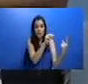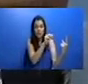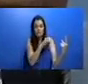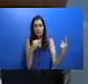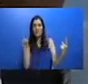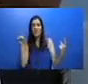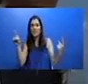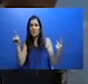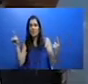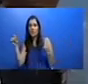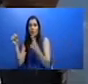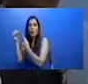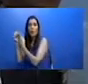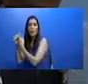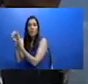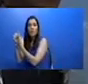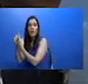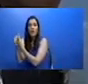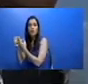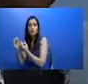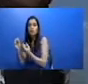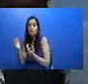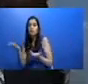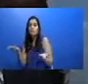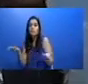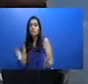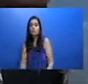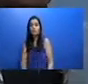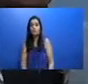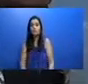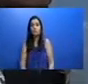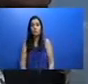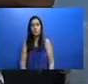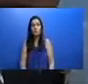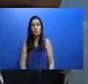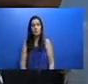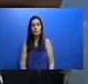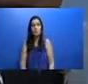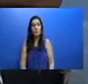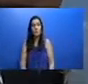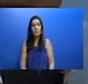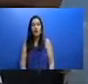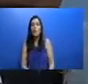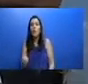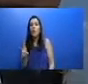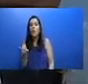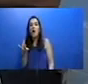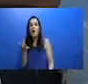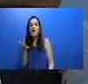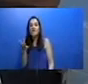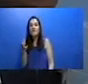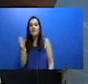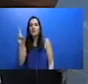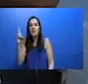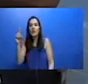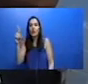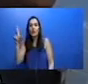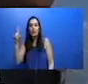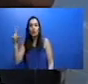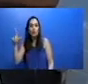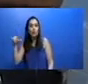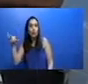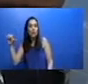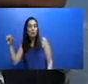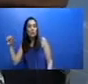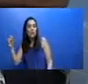24... Nós contamos agora há pouco, né? Quantas dúzias tem no 30 ovos? E quantas dúzias será que eu tenho em